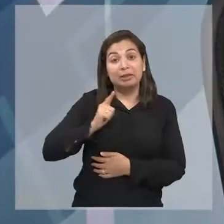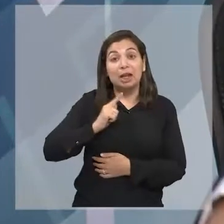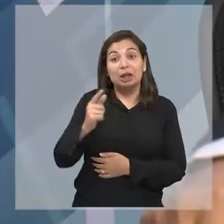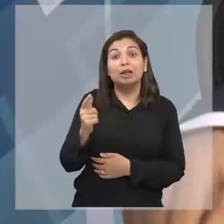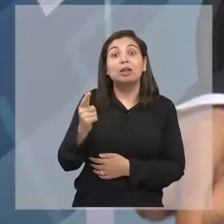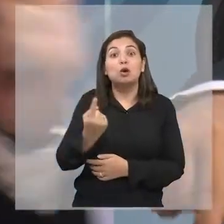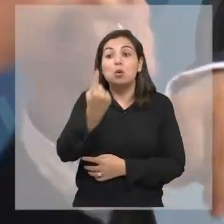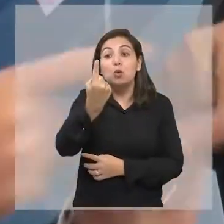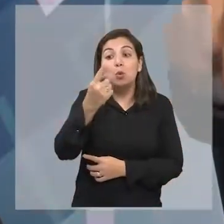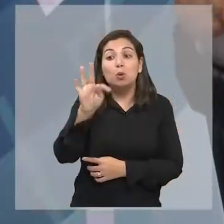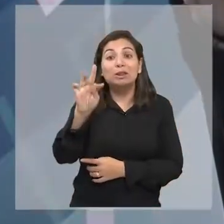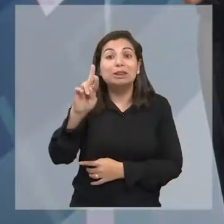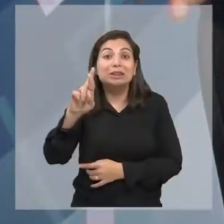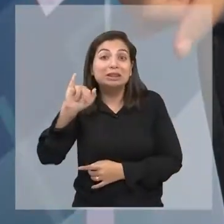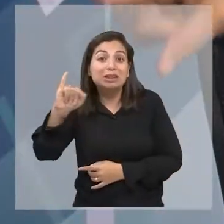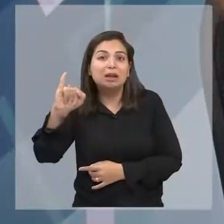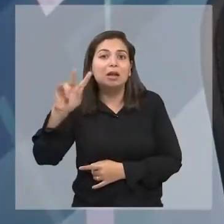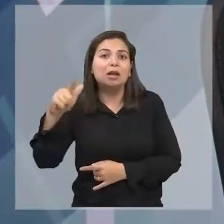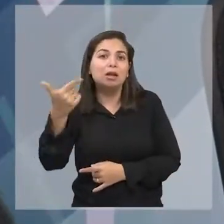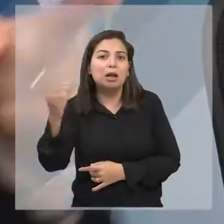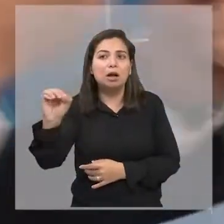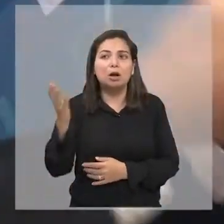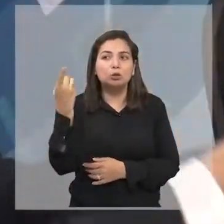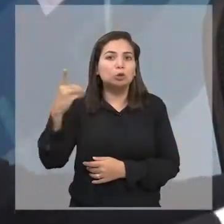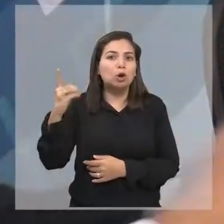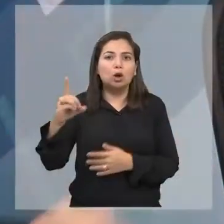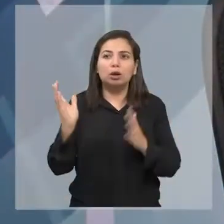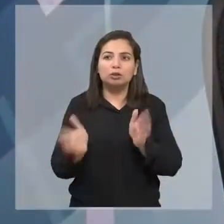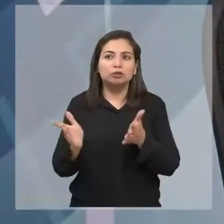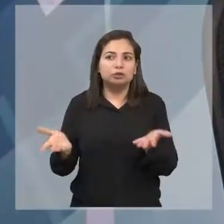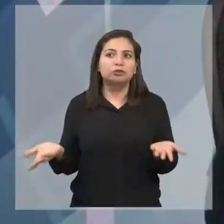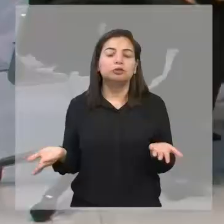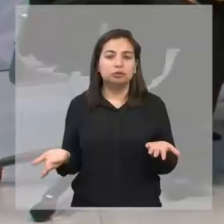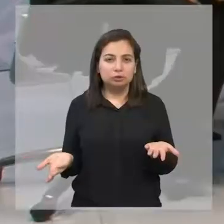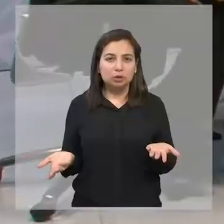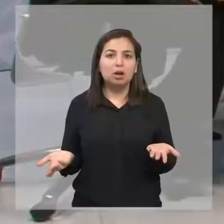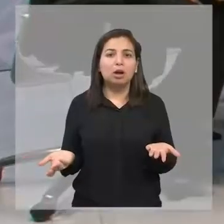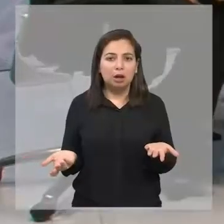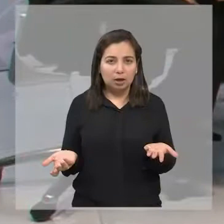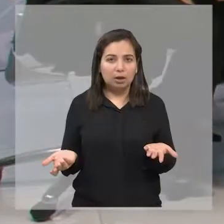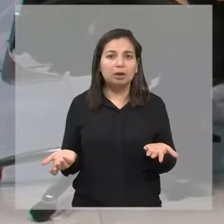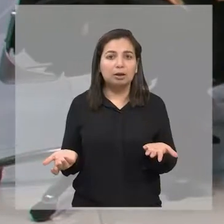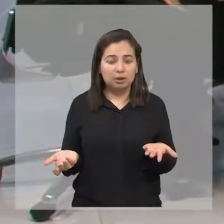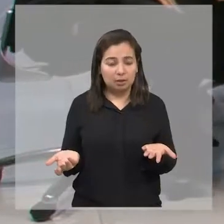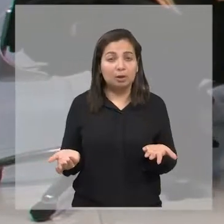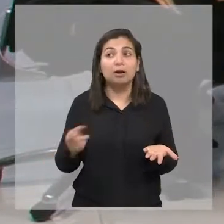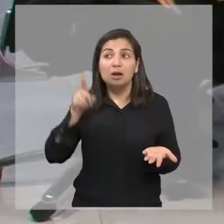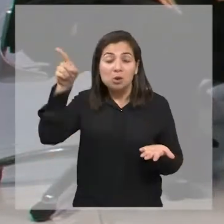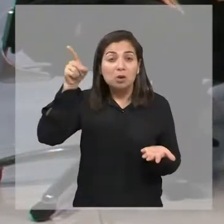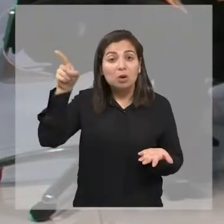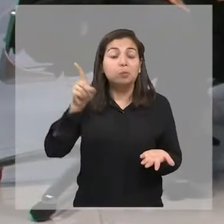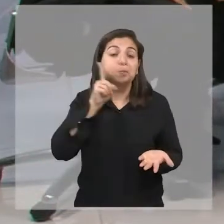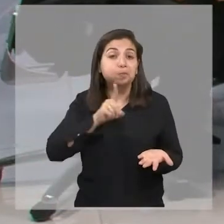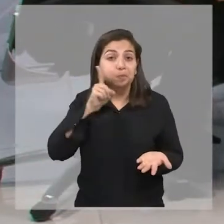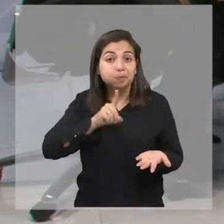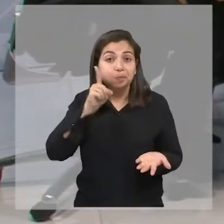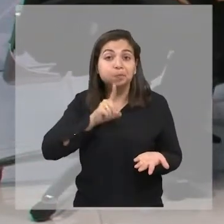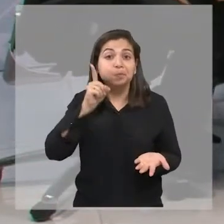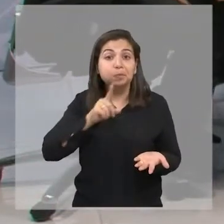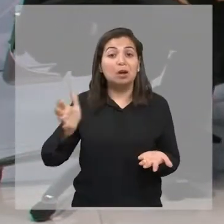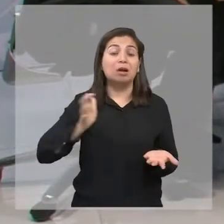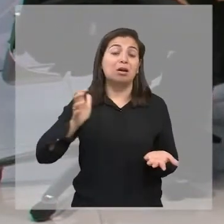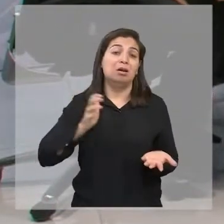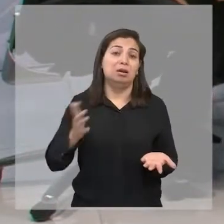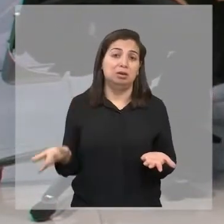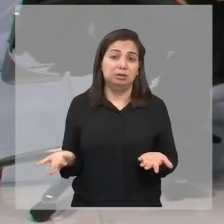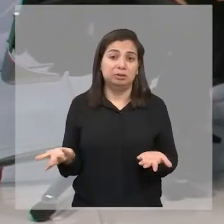bancos- Deu um trilhão os para bancos- $1 trilhão mas de foi dólares. devolvido. O Os Estado bancos americano deu $1 agora trilhão de foram dólares. salvos pelo o Estado americano. O Estado americano está crescendo, ele é